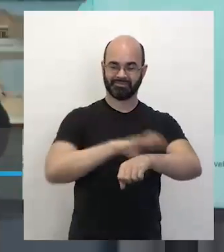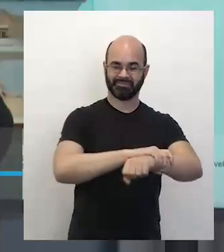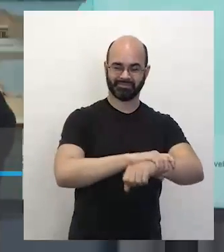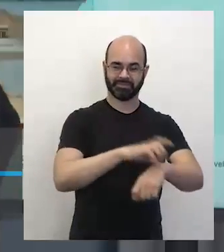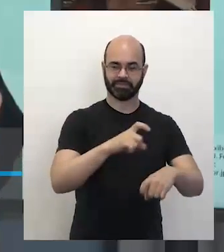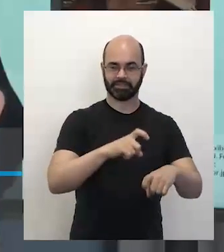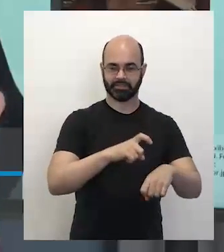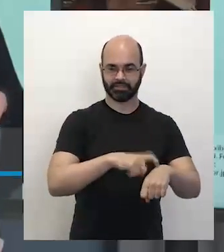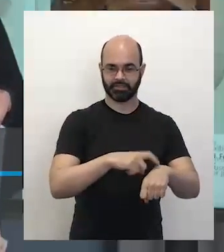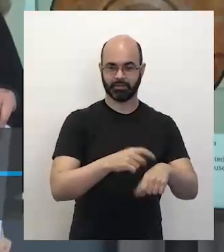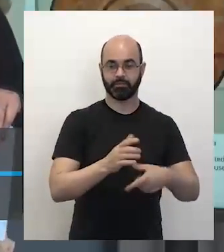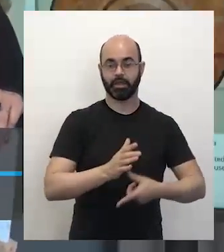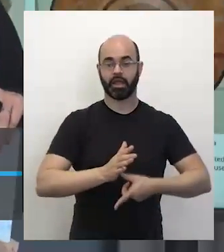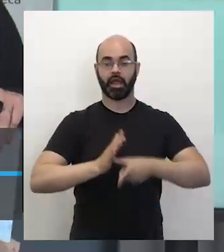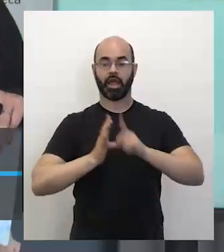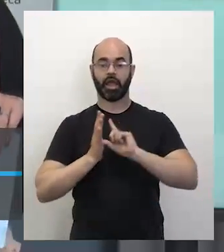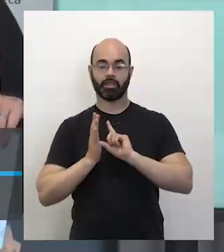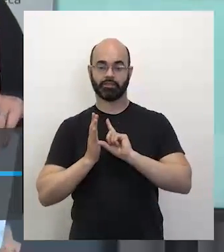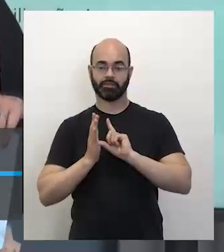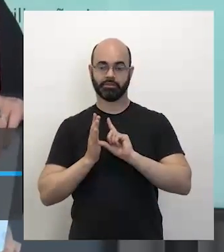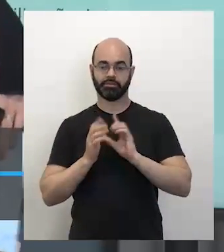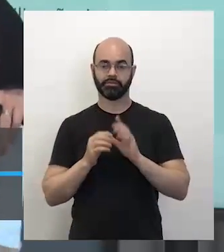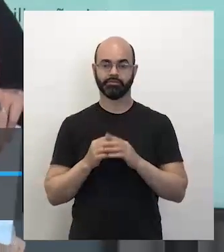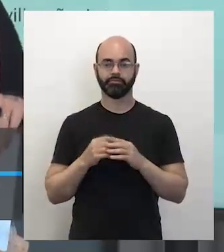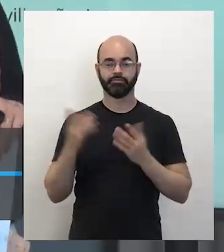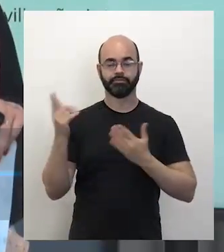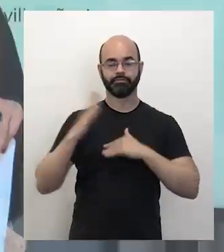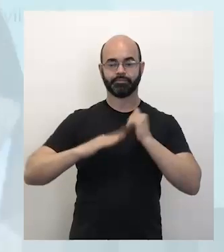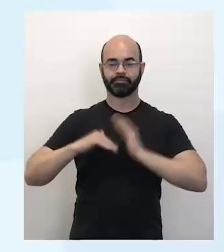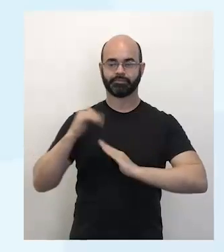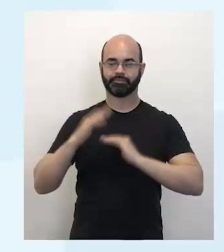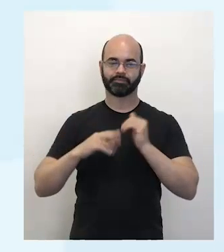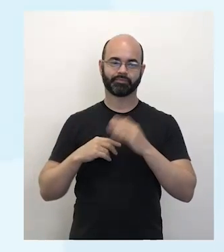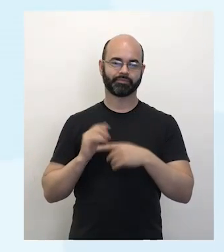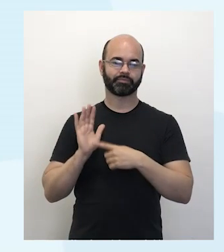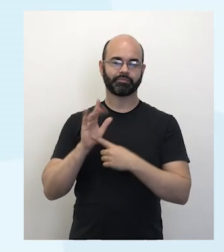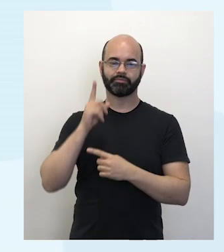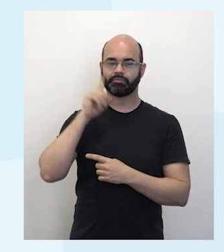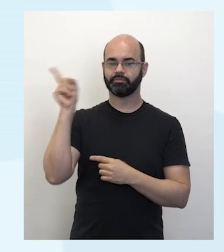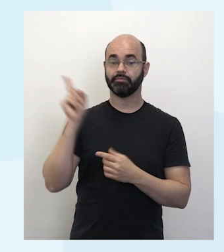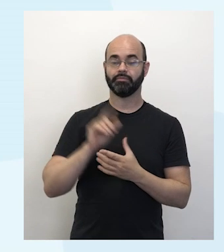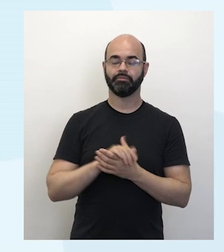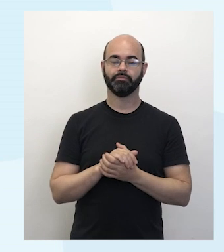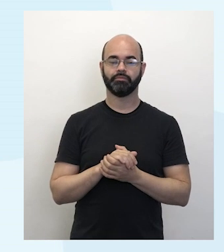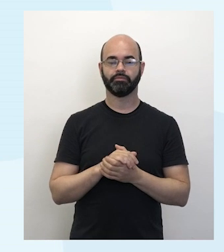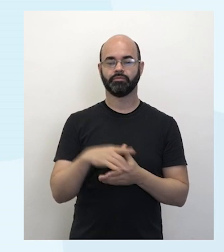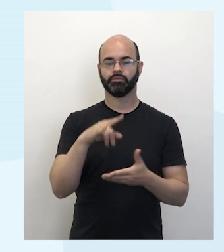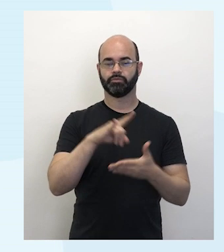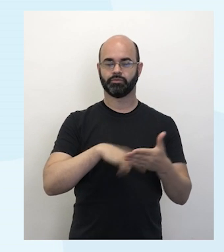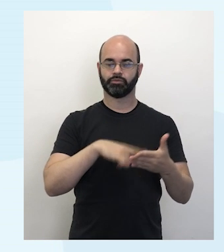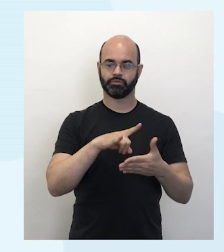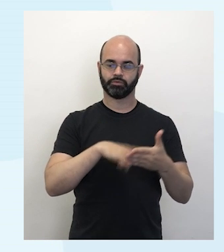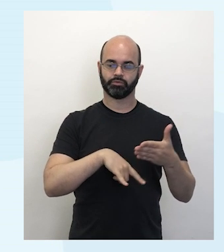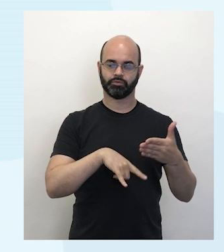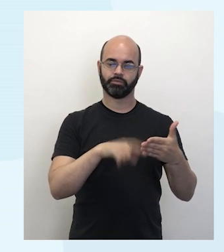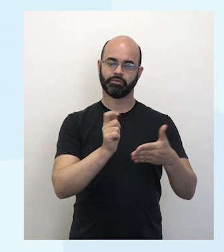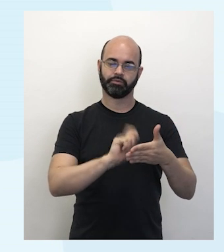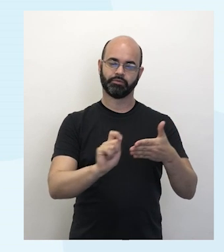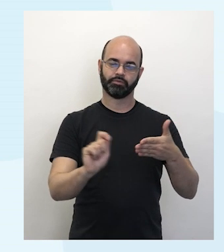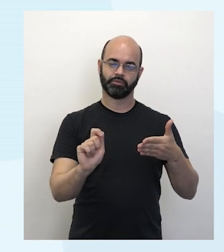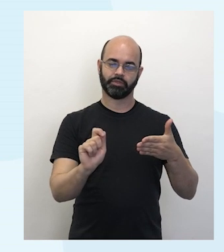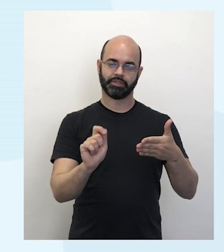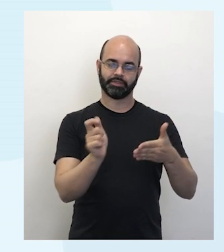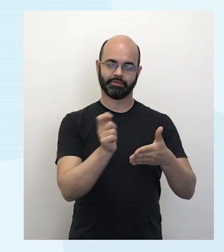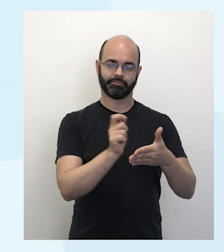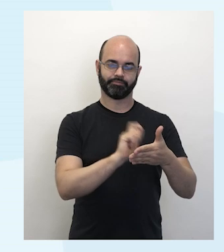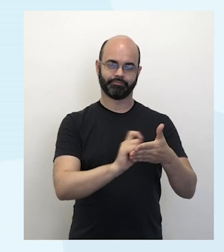vou colocar a habilidade para vocês, dar uma olhadinha, identificar, a partir de documentos visuais escritos, as